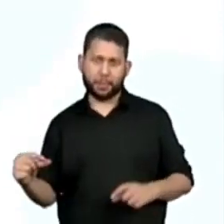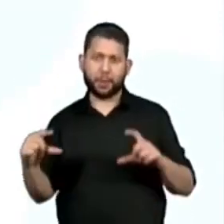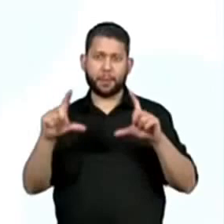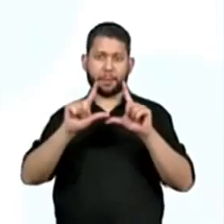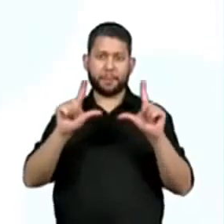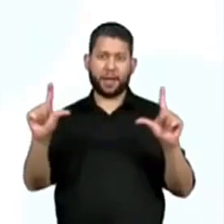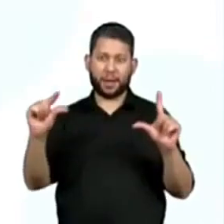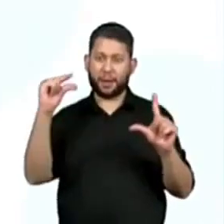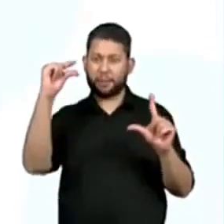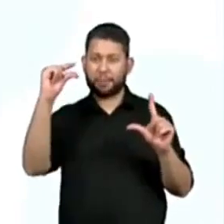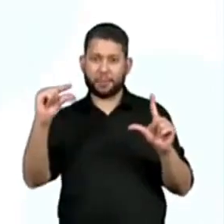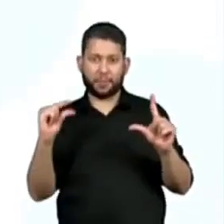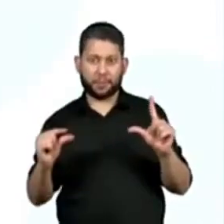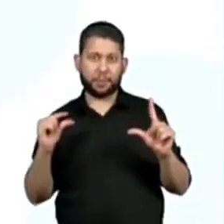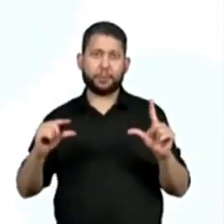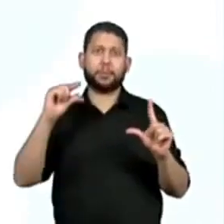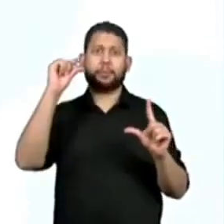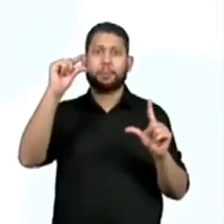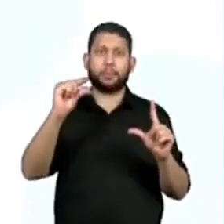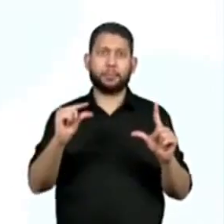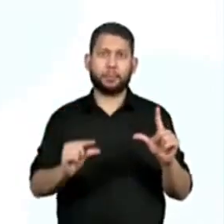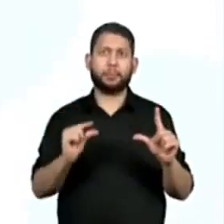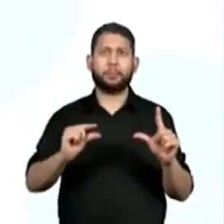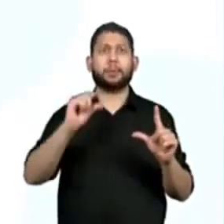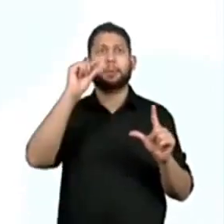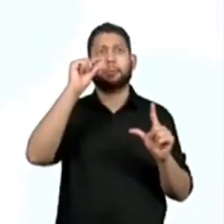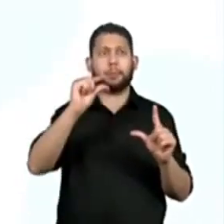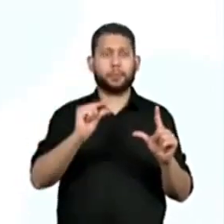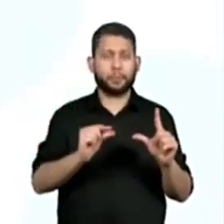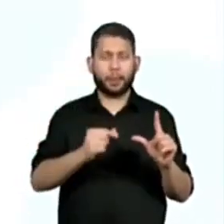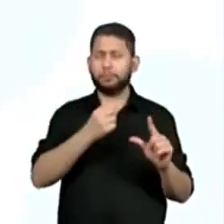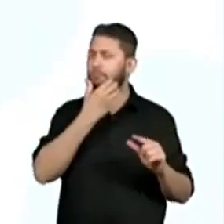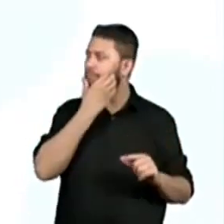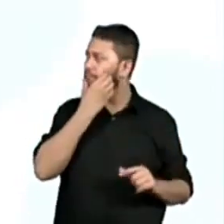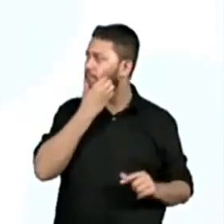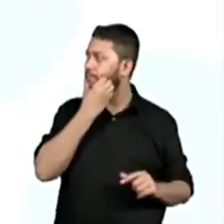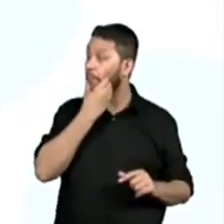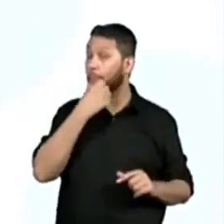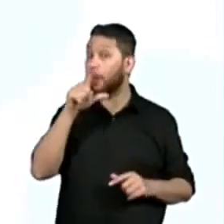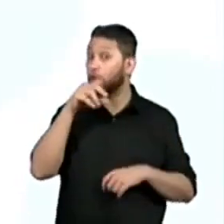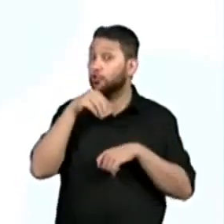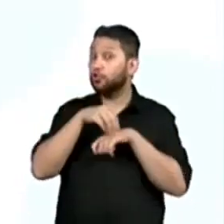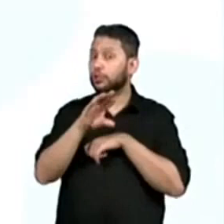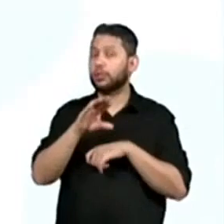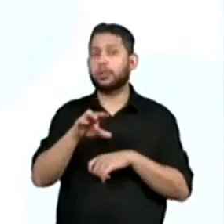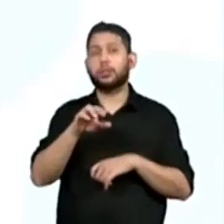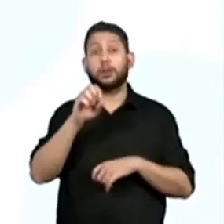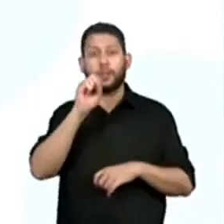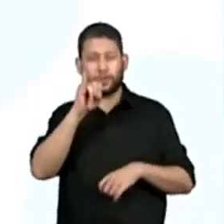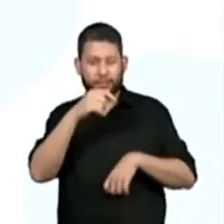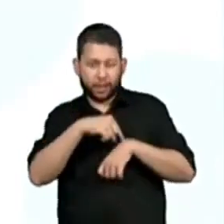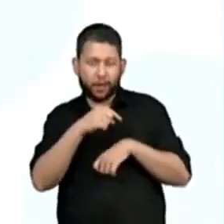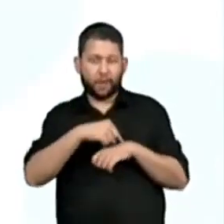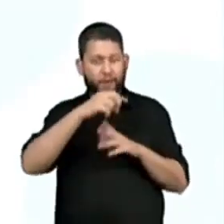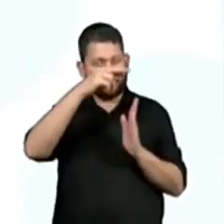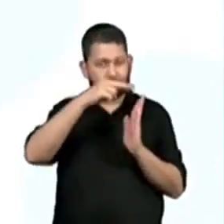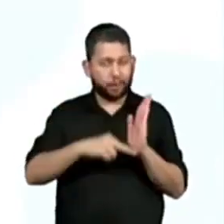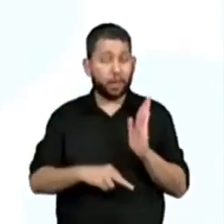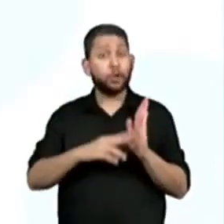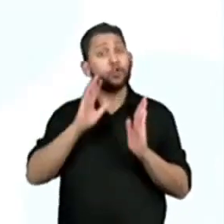é nós irmos já destacando as informações dentro da situação-problema